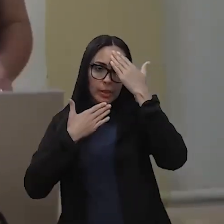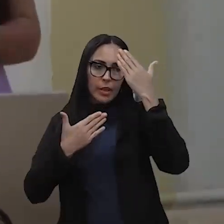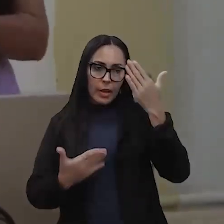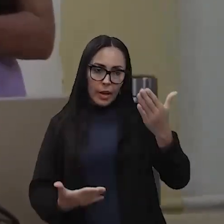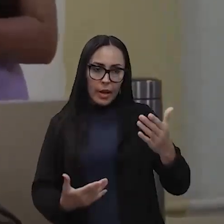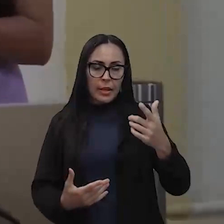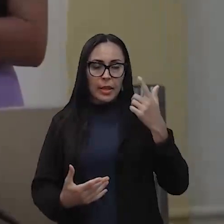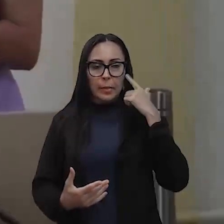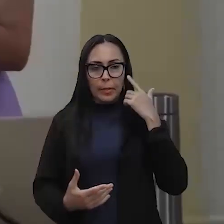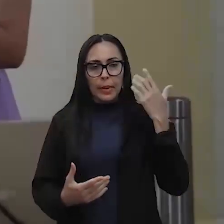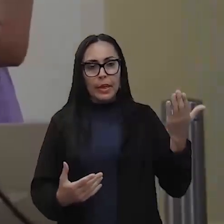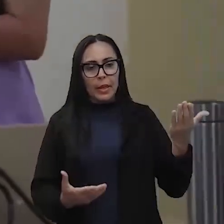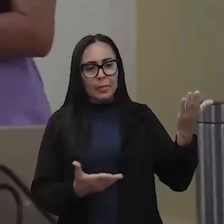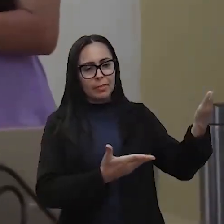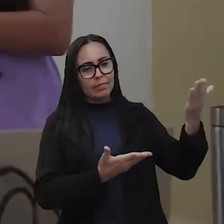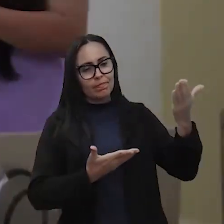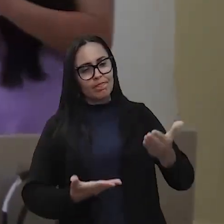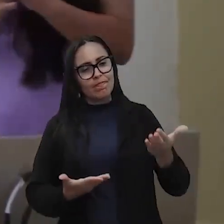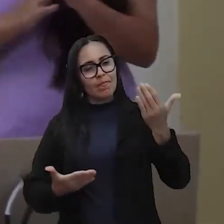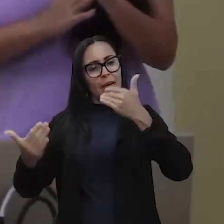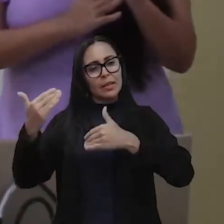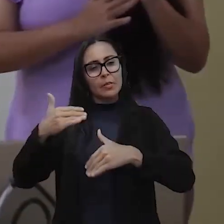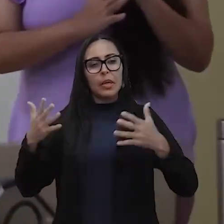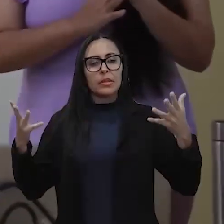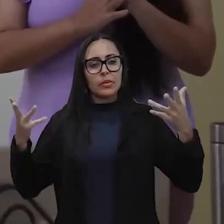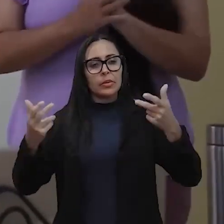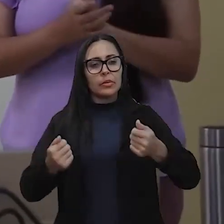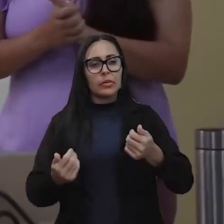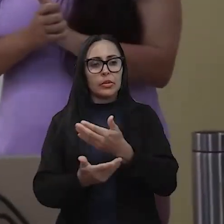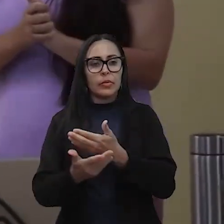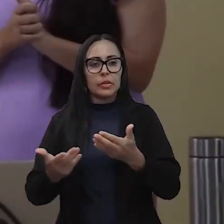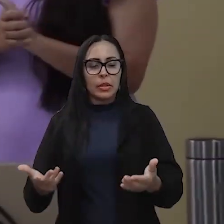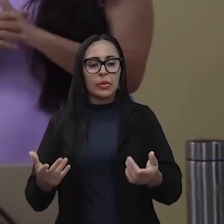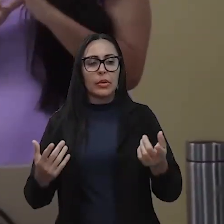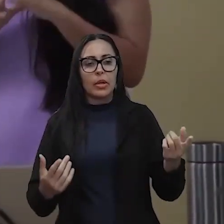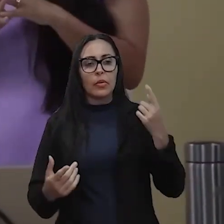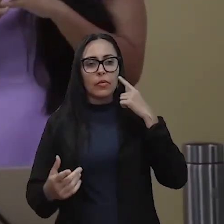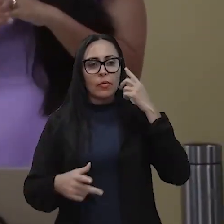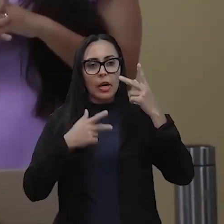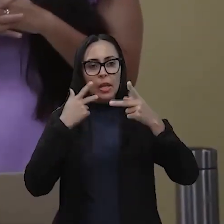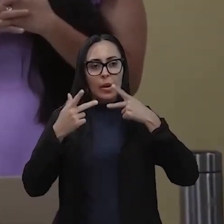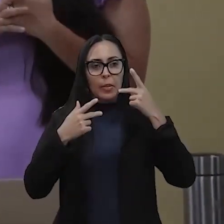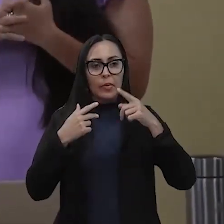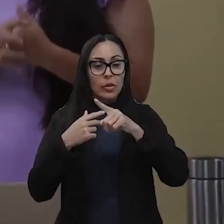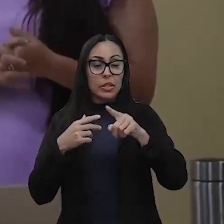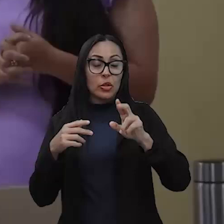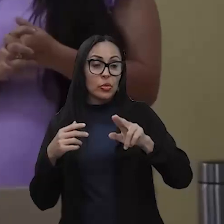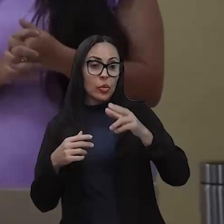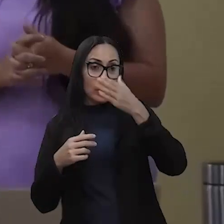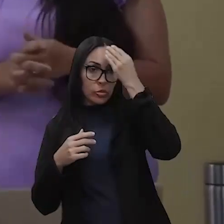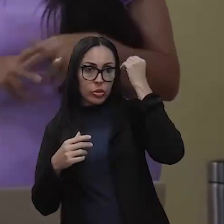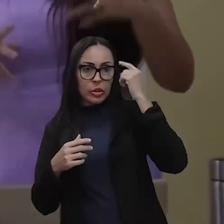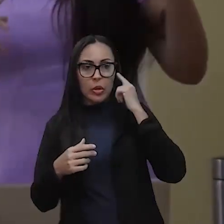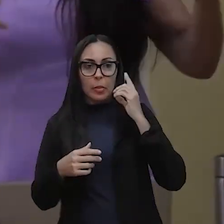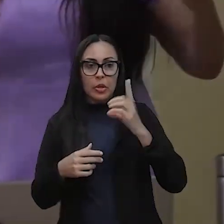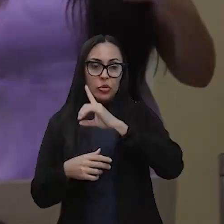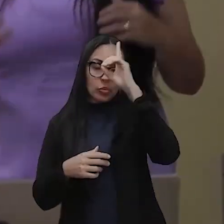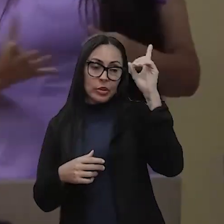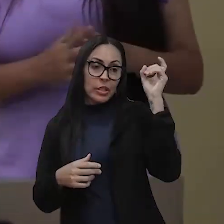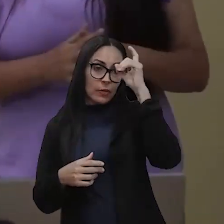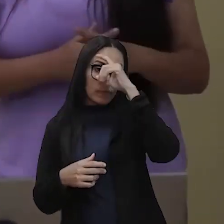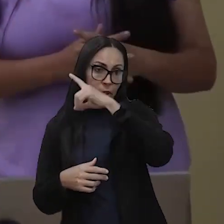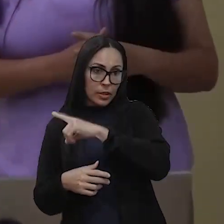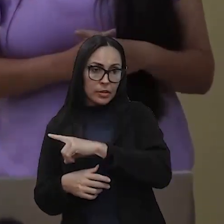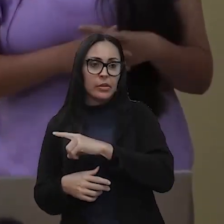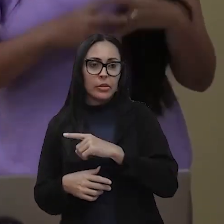pela participação de todas. E eu quero dizer para vocês, nunca esqueçam, mesmo nos dias mais difíceis, tendo ou